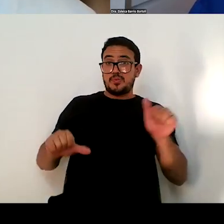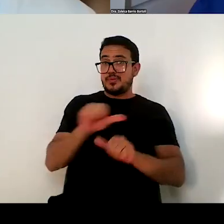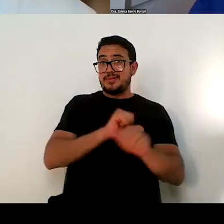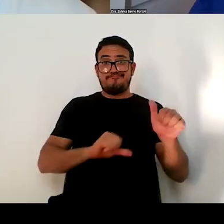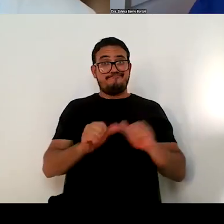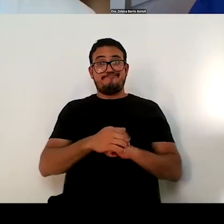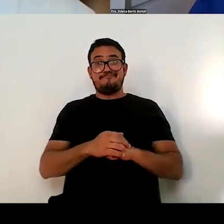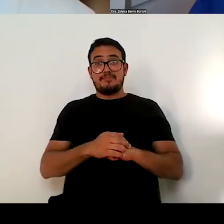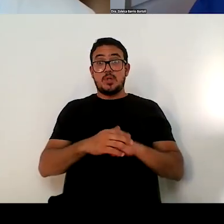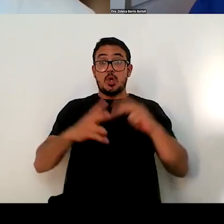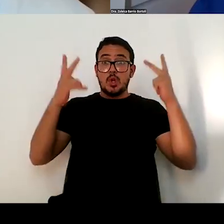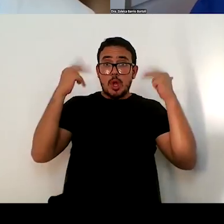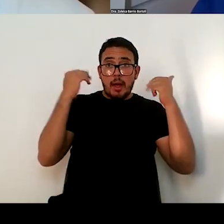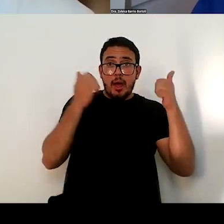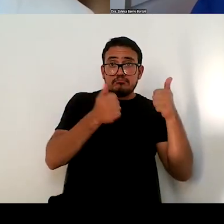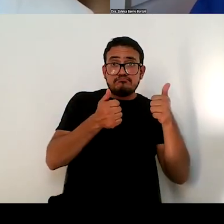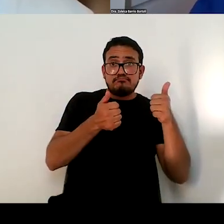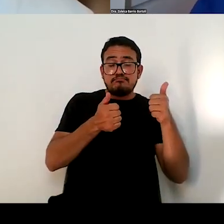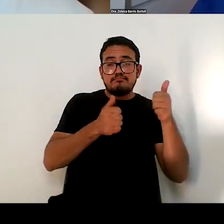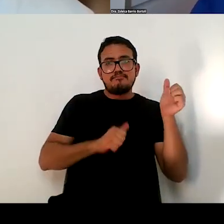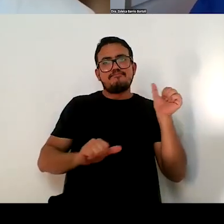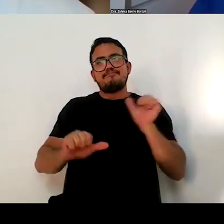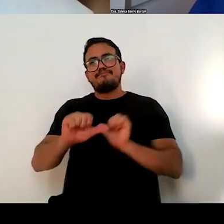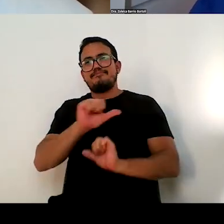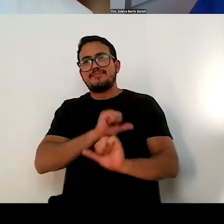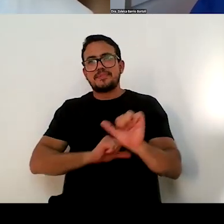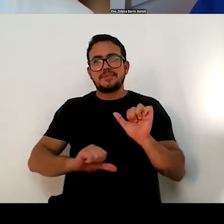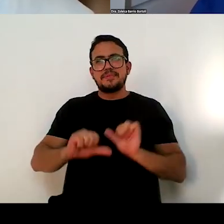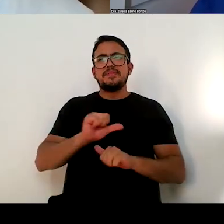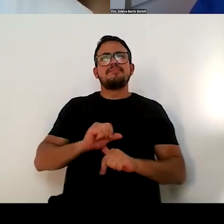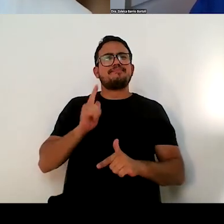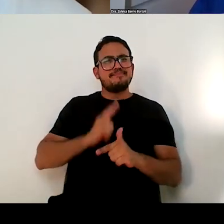de uma flora intestinal inflamatória, tá? Então